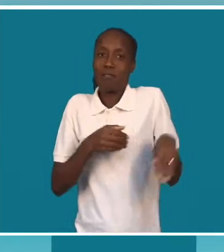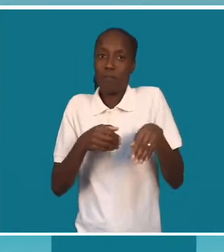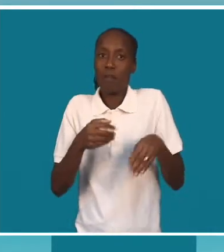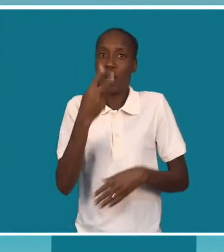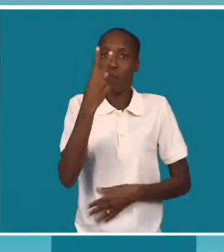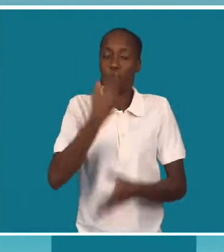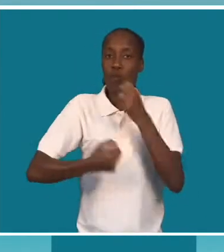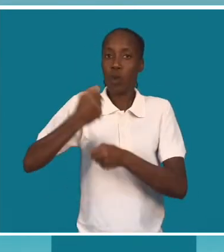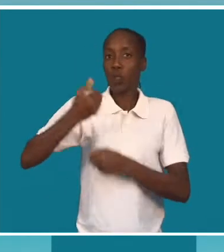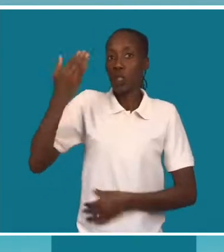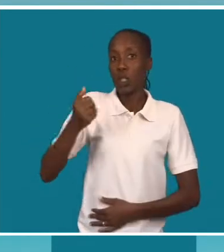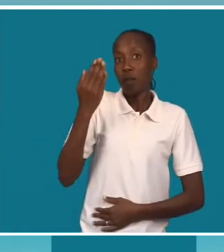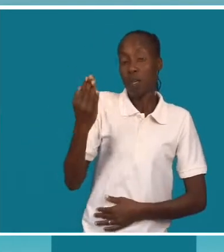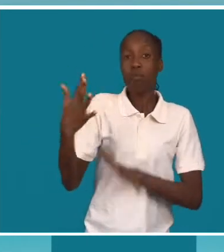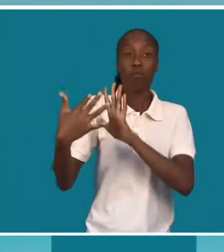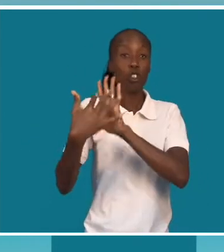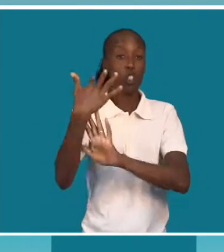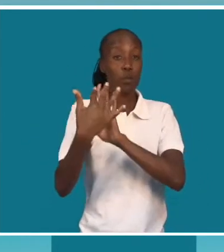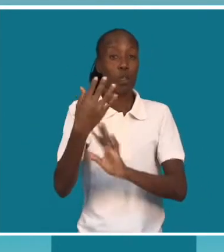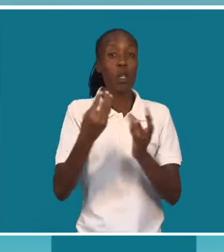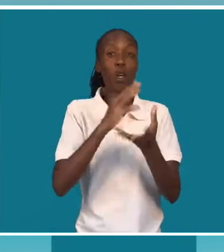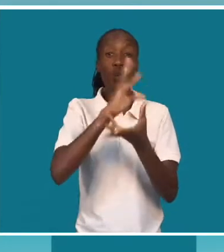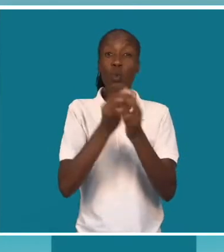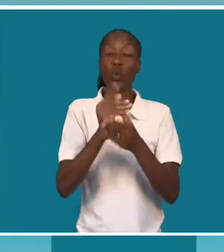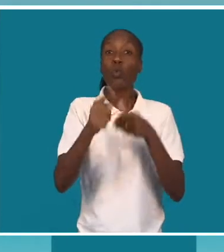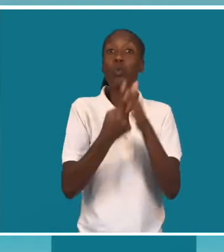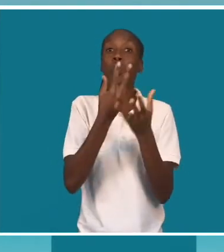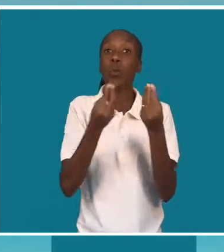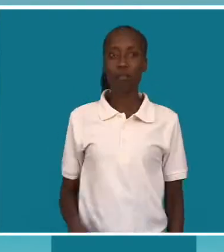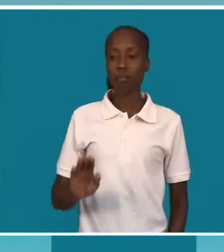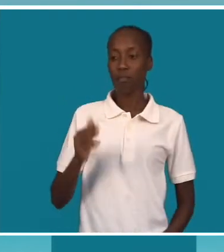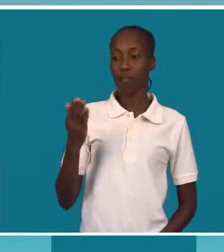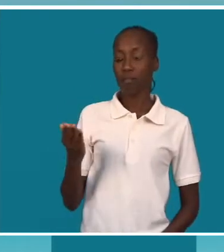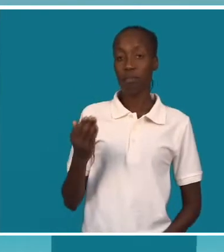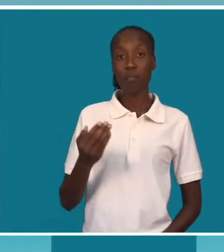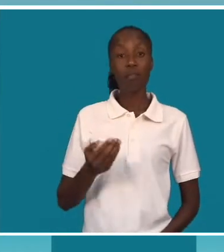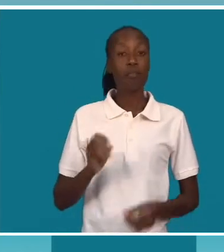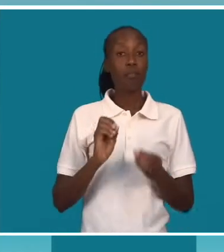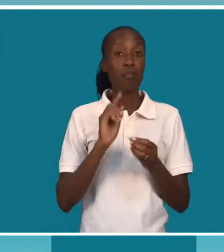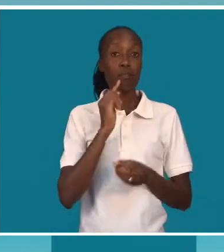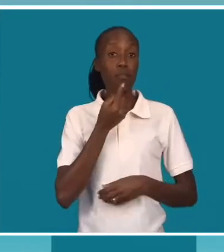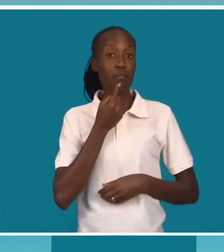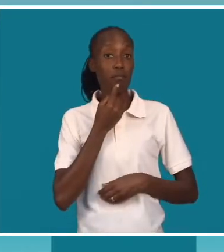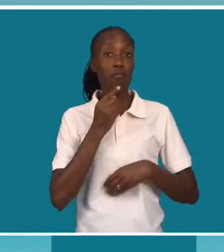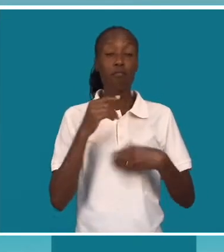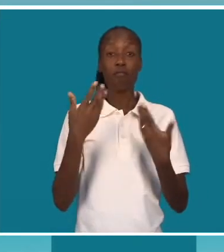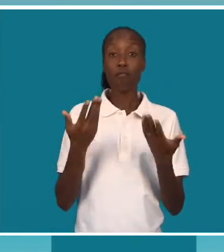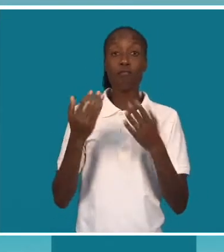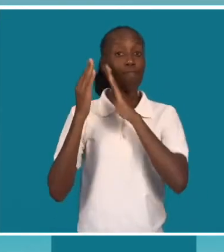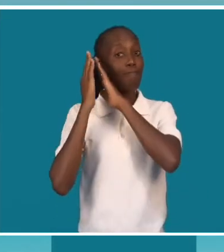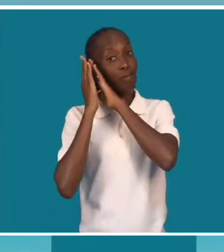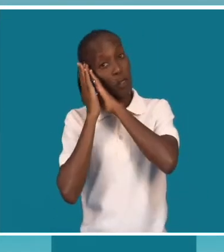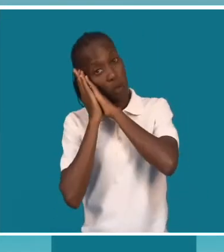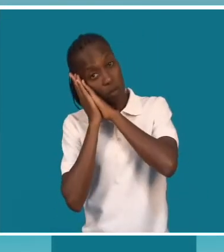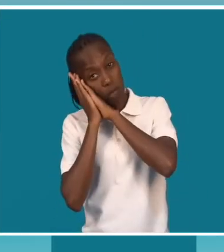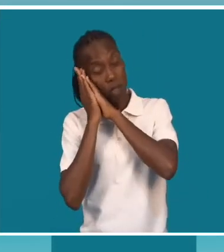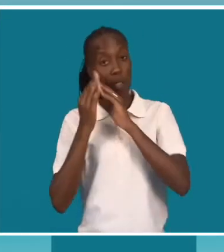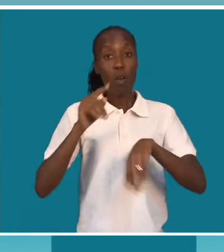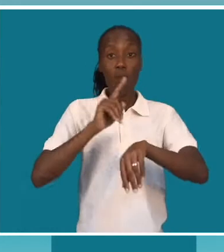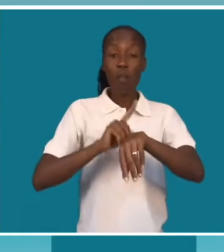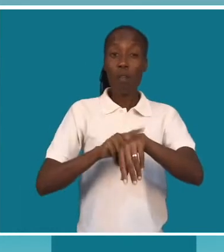dois anos. Ele conta como tudo aconteceu. Eu estava a dormir por volta de